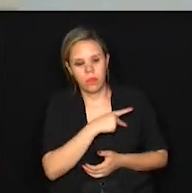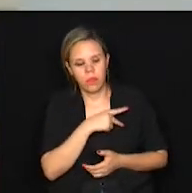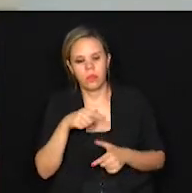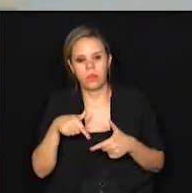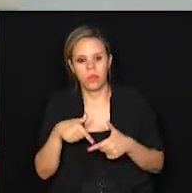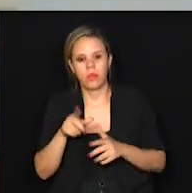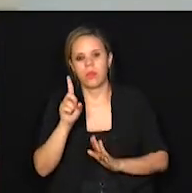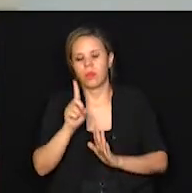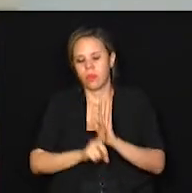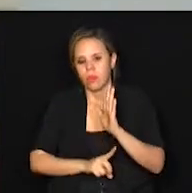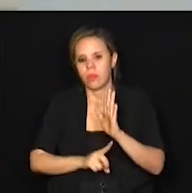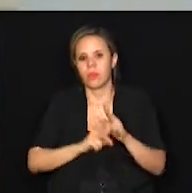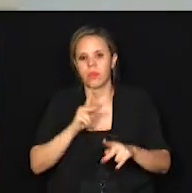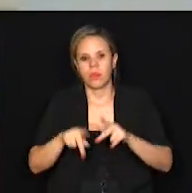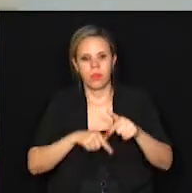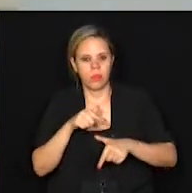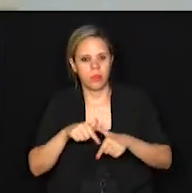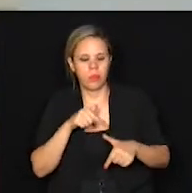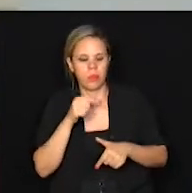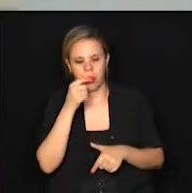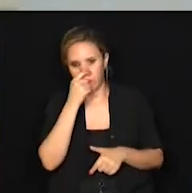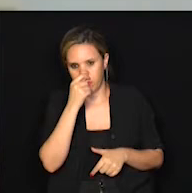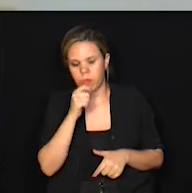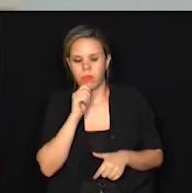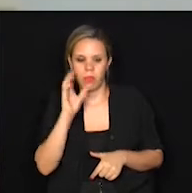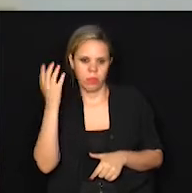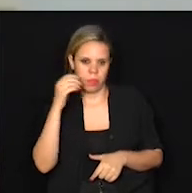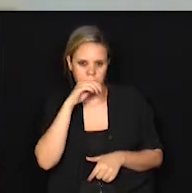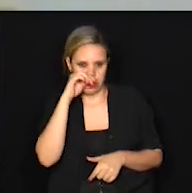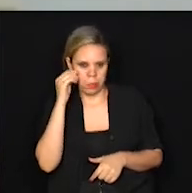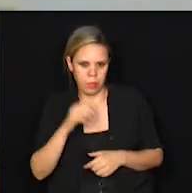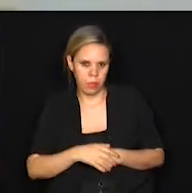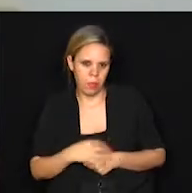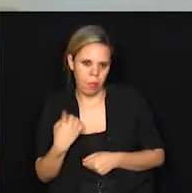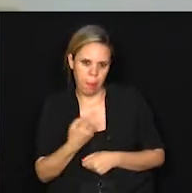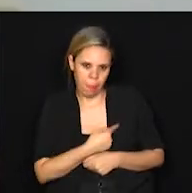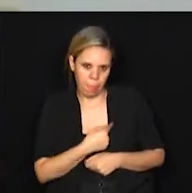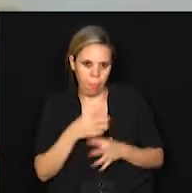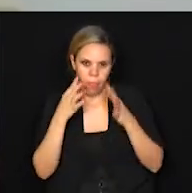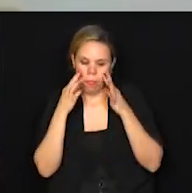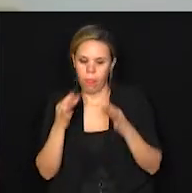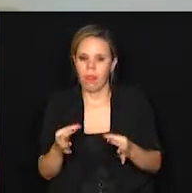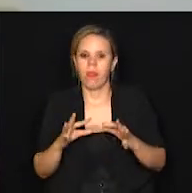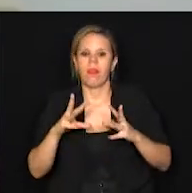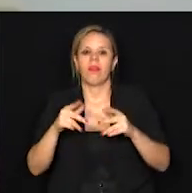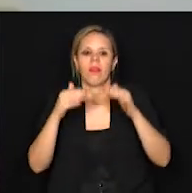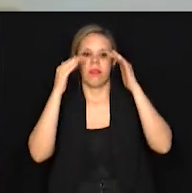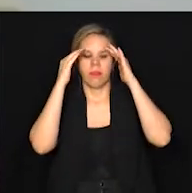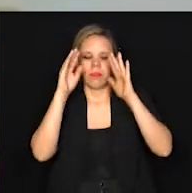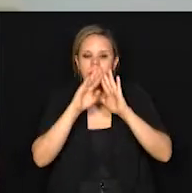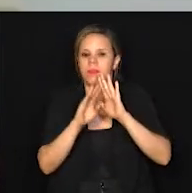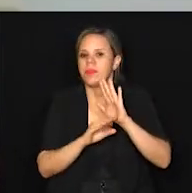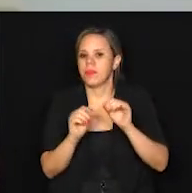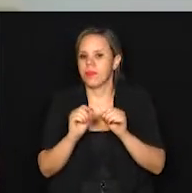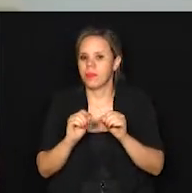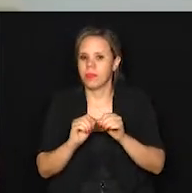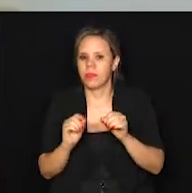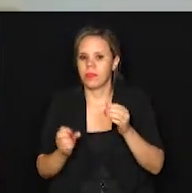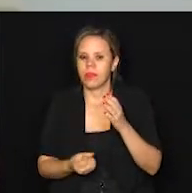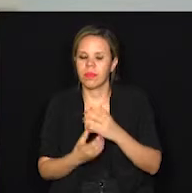dos direitos dos trabalhadores, ainda que, de fato, isso ocorra, né, nós estaremos atentos para que todas as medidas e protocolos